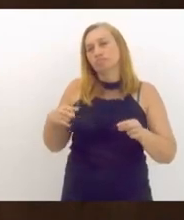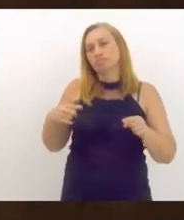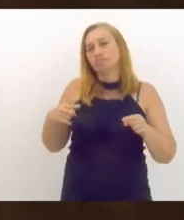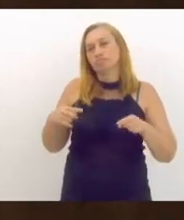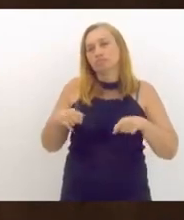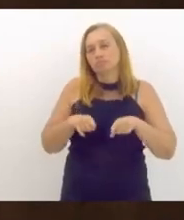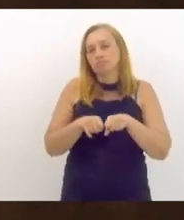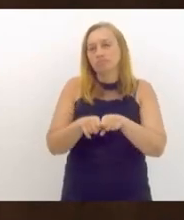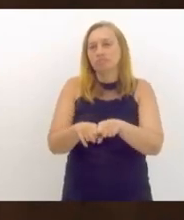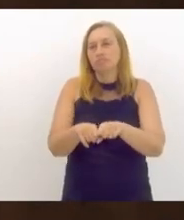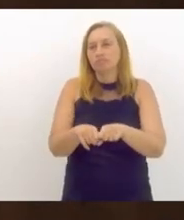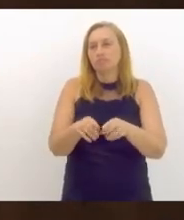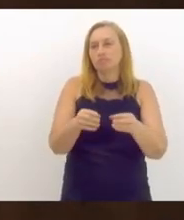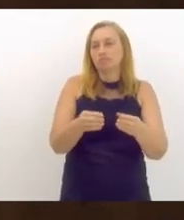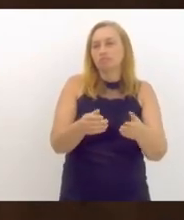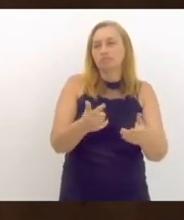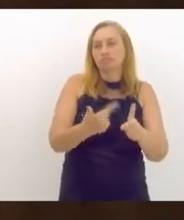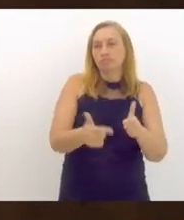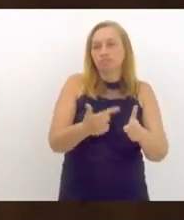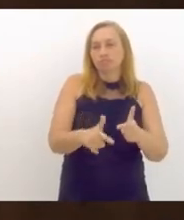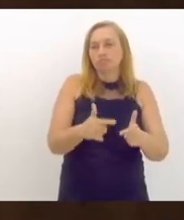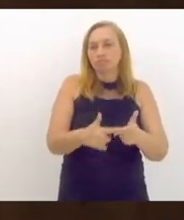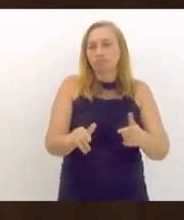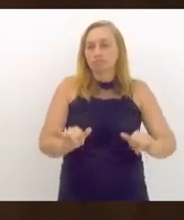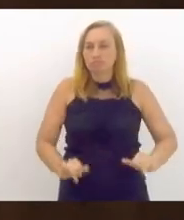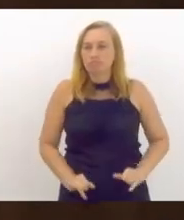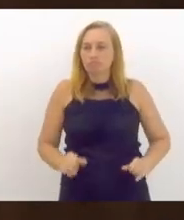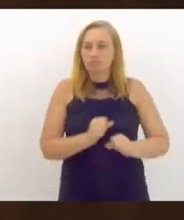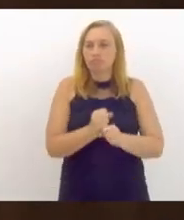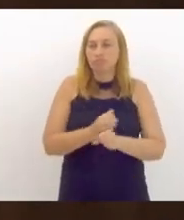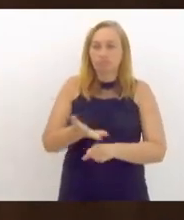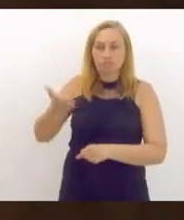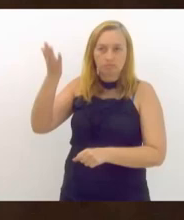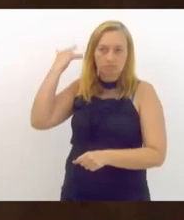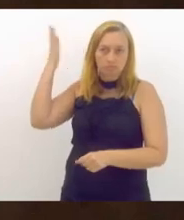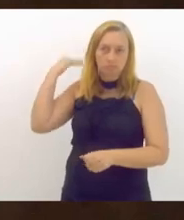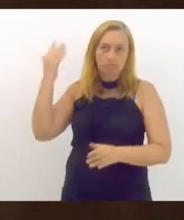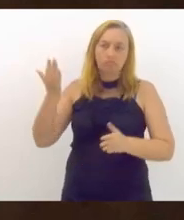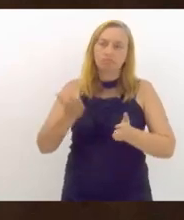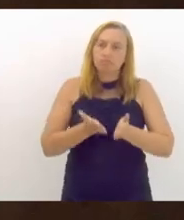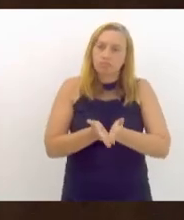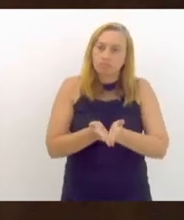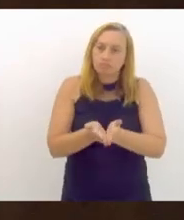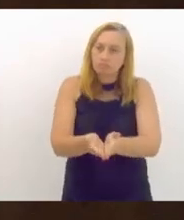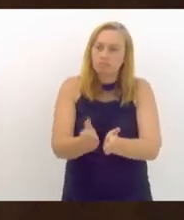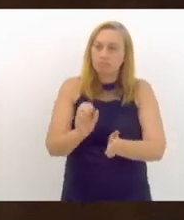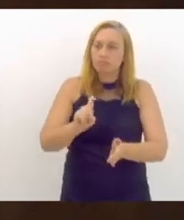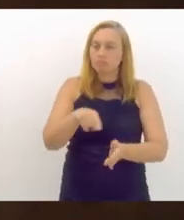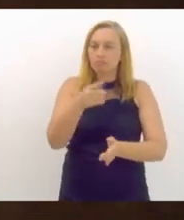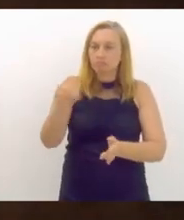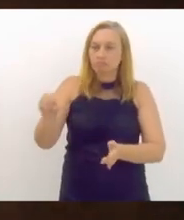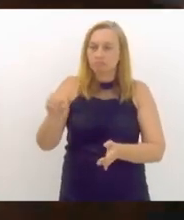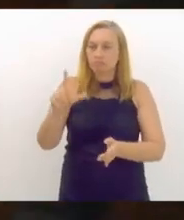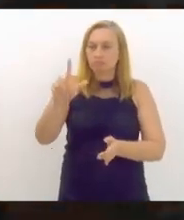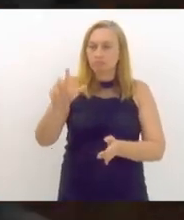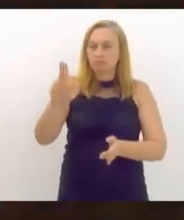que nós sofremos o ano passado com a soltura daquele navio São Luís que acabou abalroando a ponte Rio-Niterói. Foi